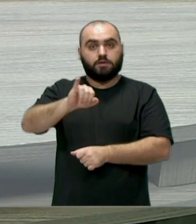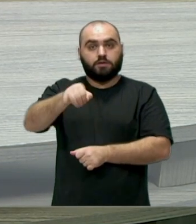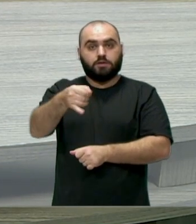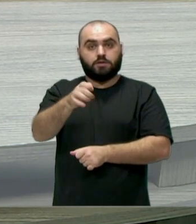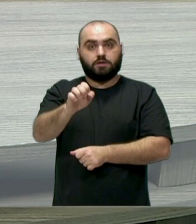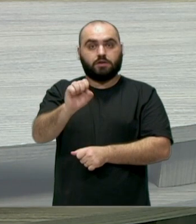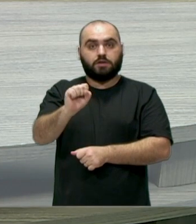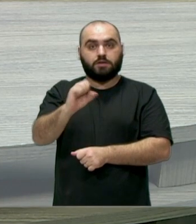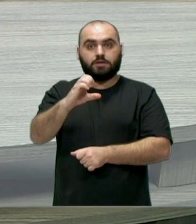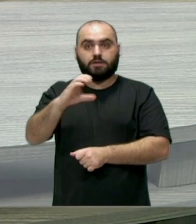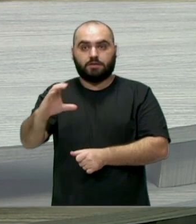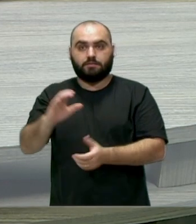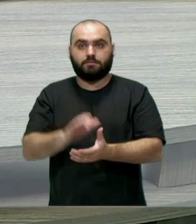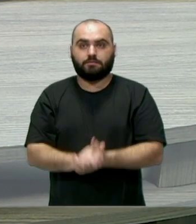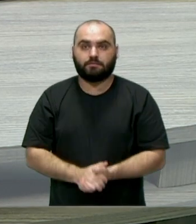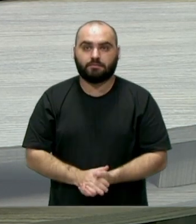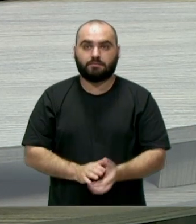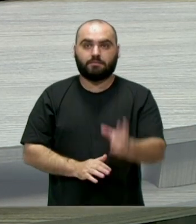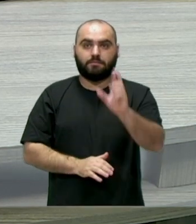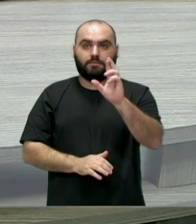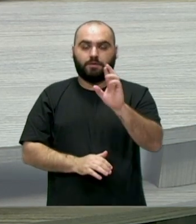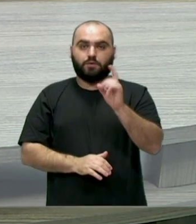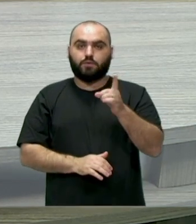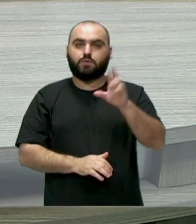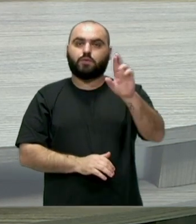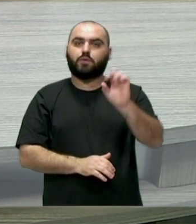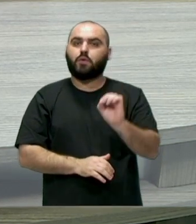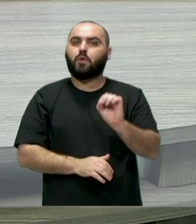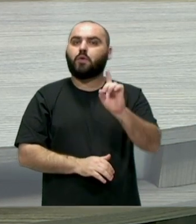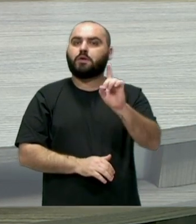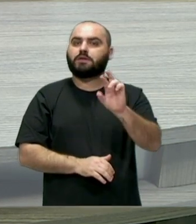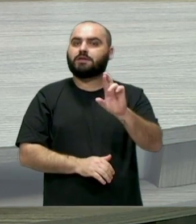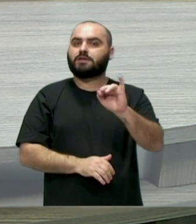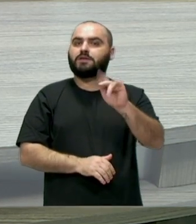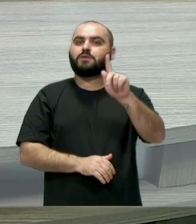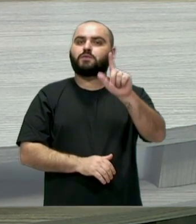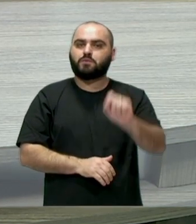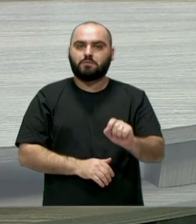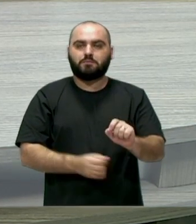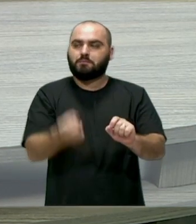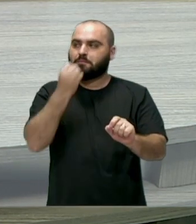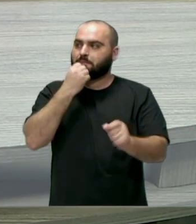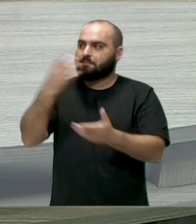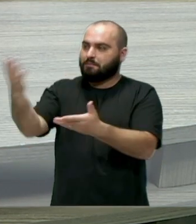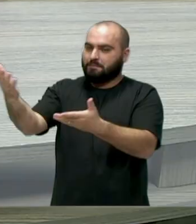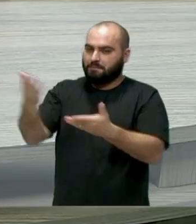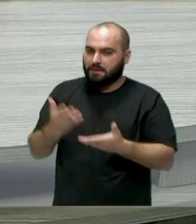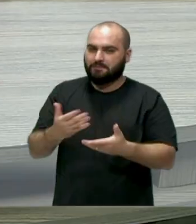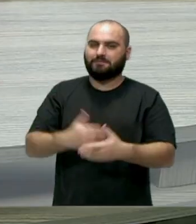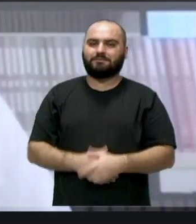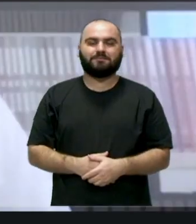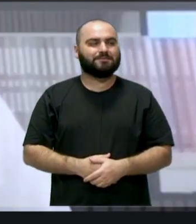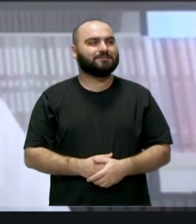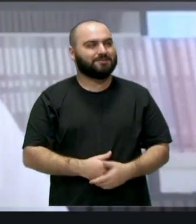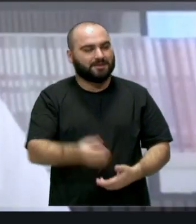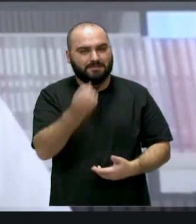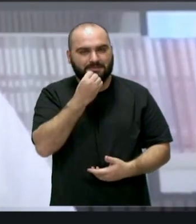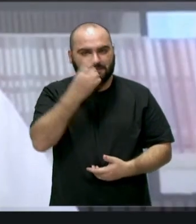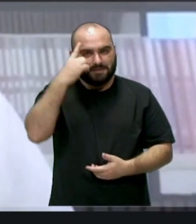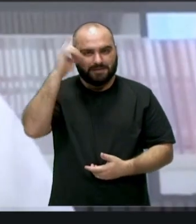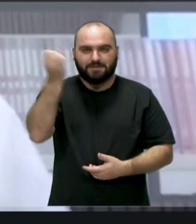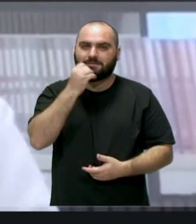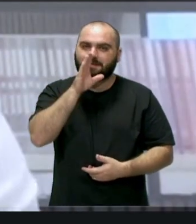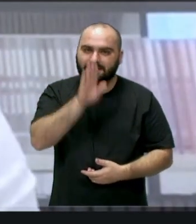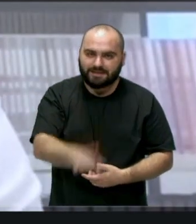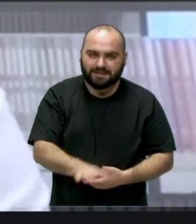o Dr. Rodrigo Fernandes. Dr. Rodrigo, seja muito bem-vindo aqui ao Câmara Aberta. Muito bom dia, muito boa